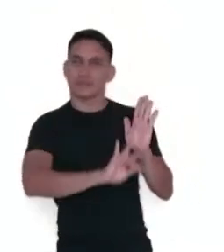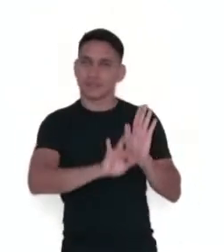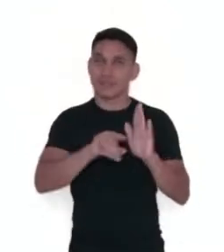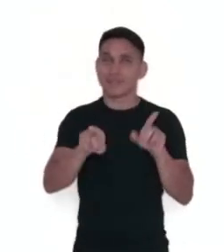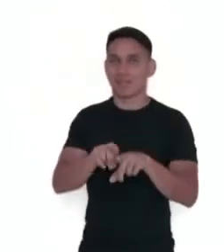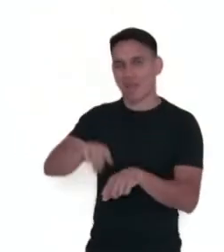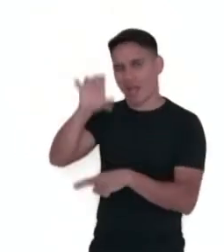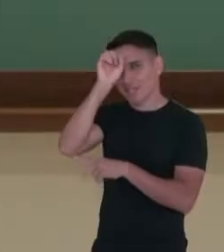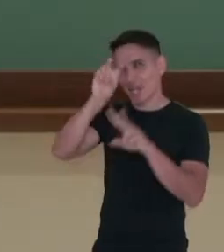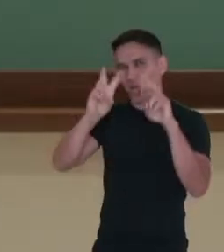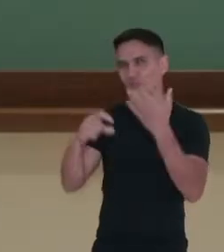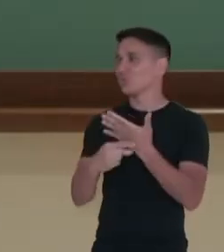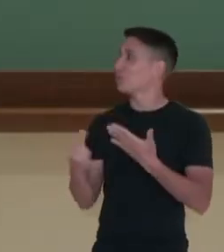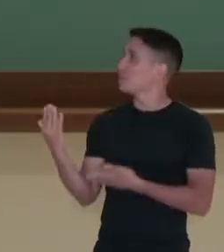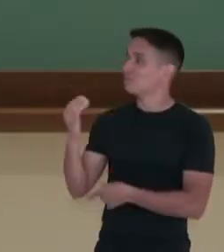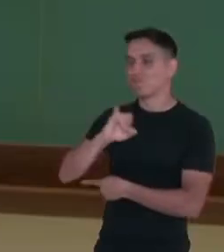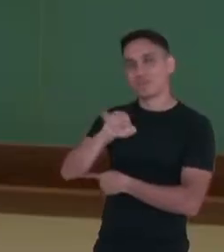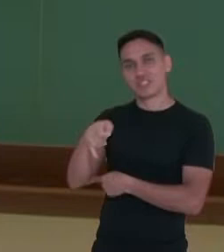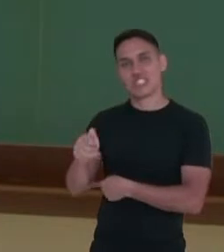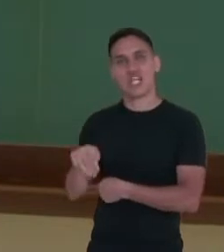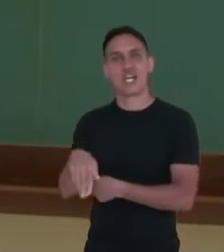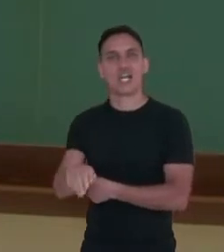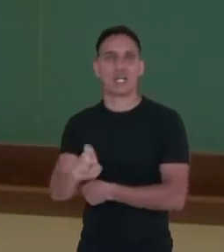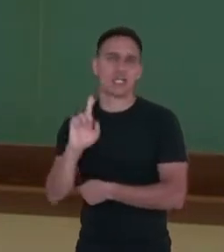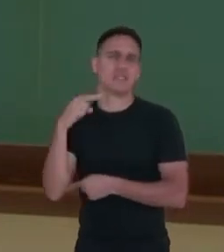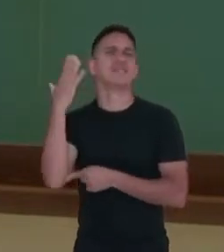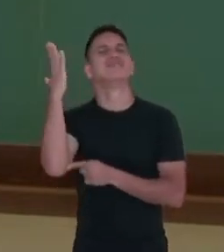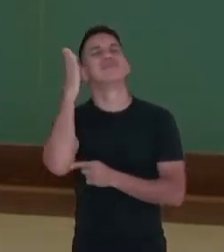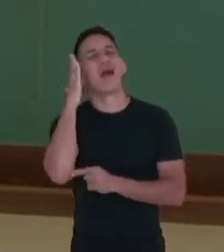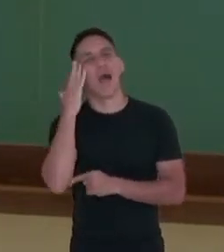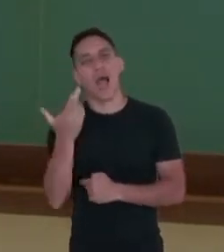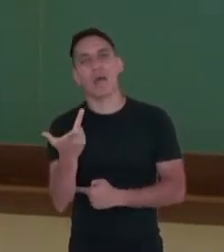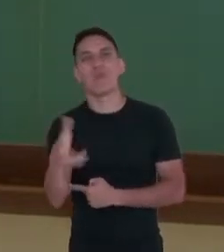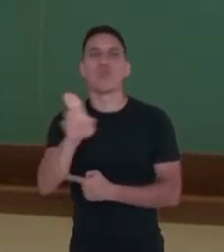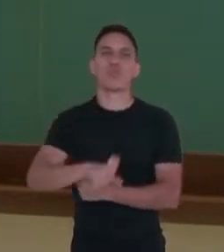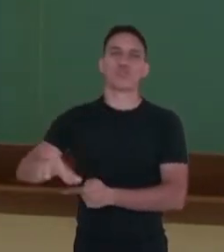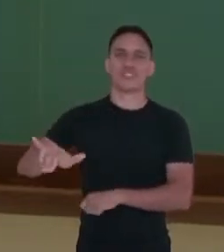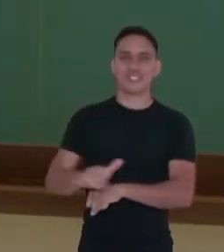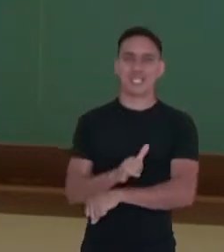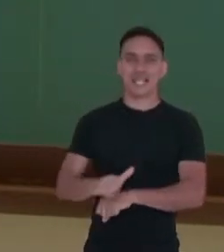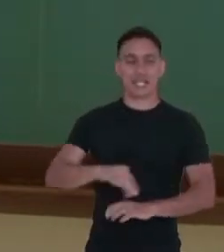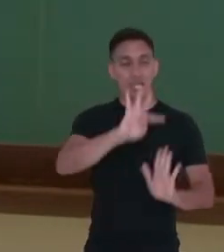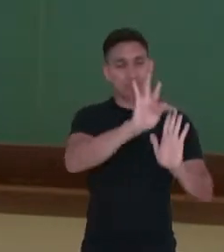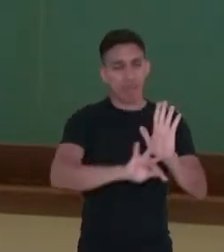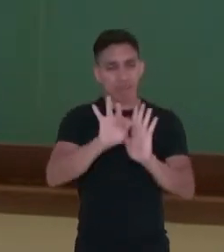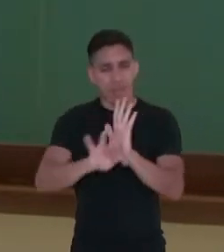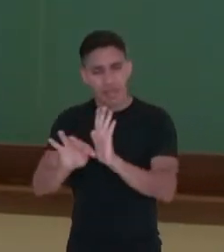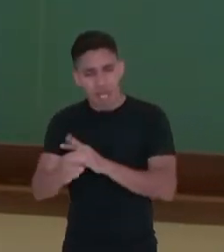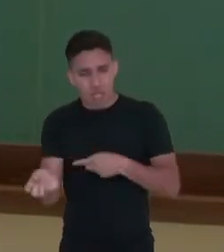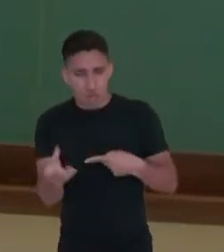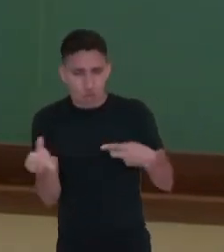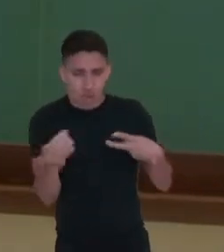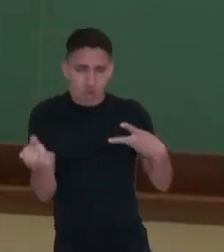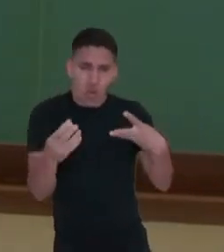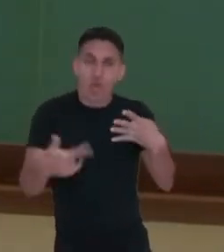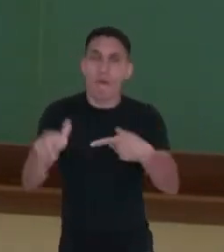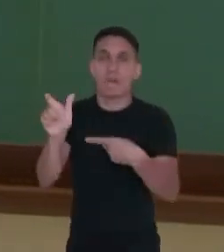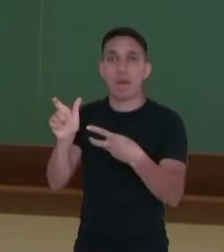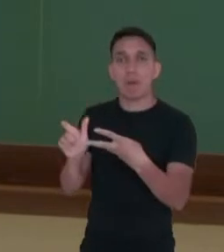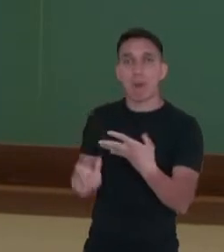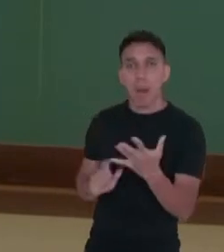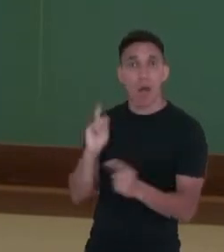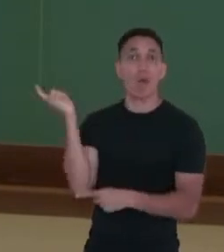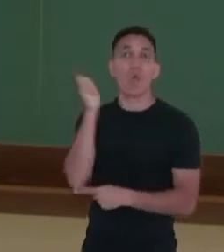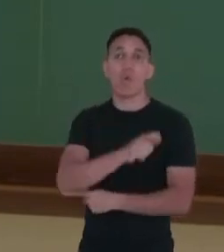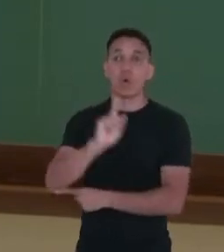escritora Jane Austen, né, pessoal? Então a gente sabe que por meio de textos, pessoal, a gente consegue aprender muitas palavras novas, palavras que a gente pode